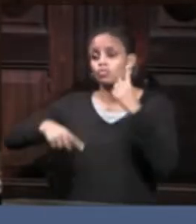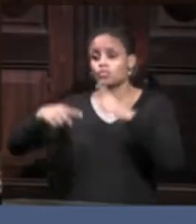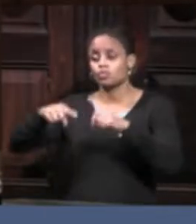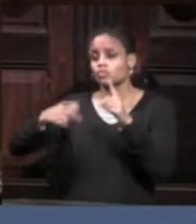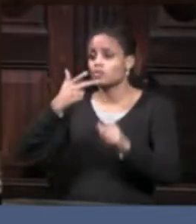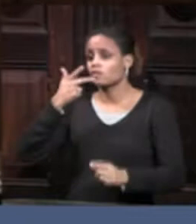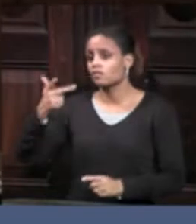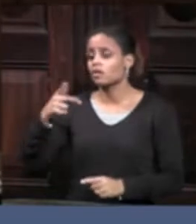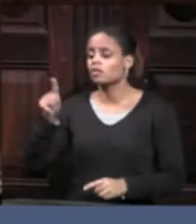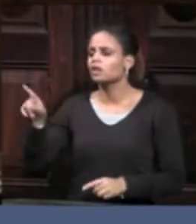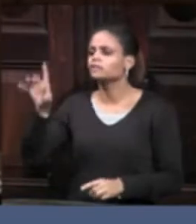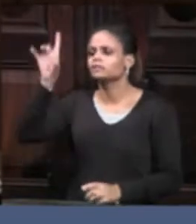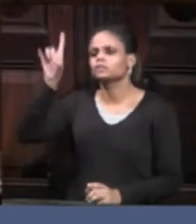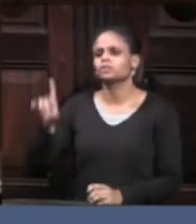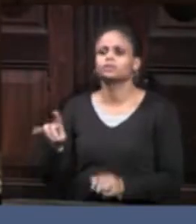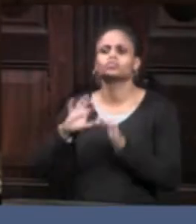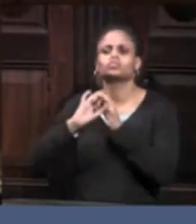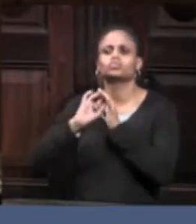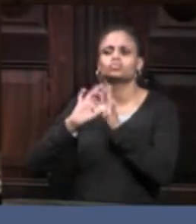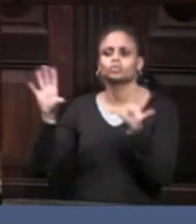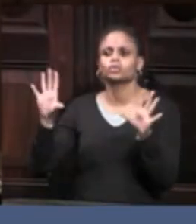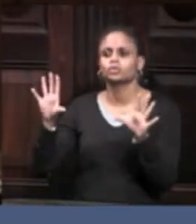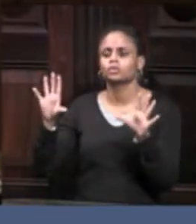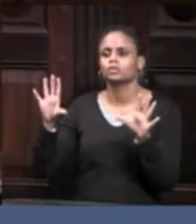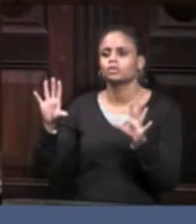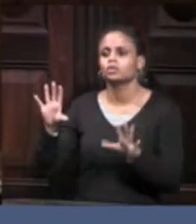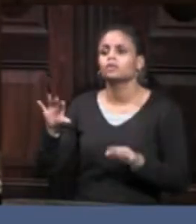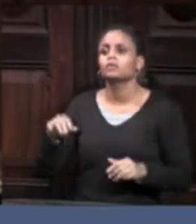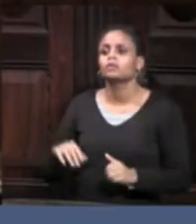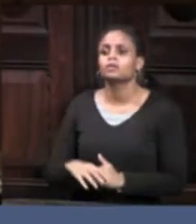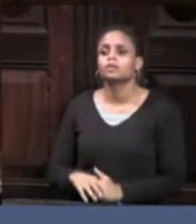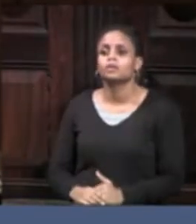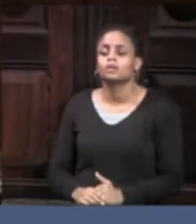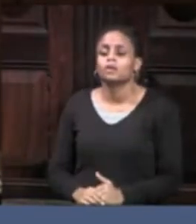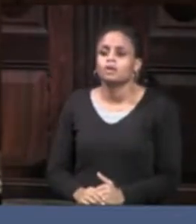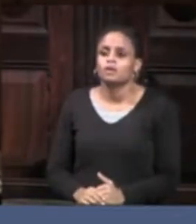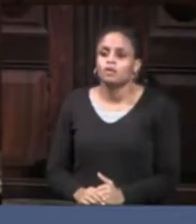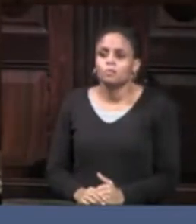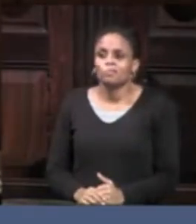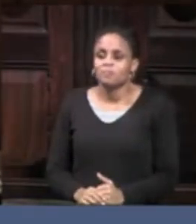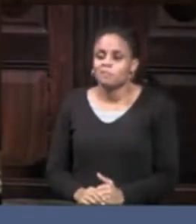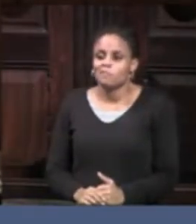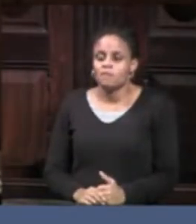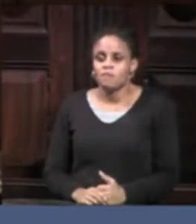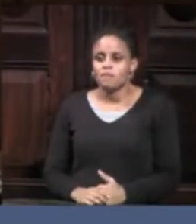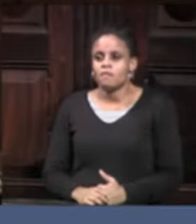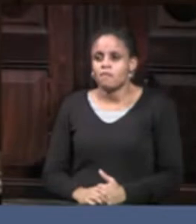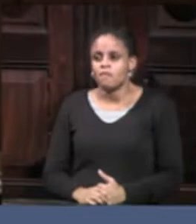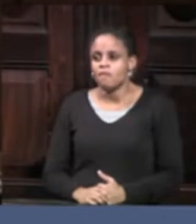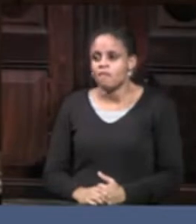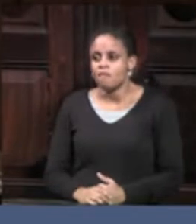tem todo o direito de, nos seus quadros ou até mesmo na sua